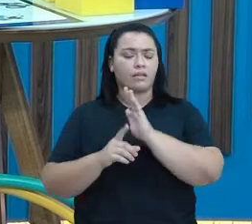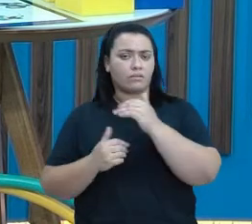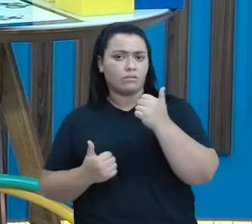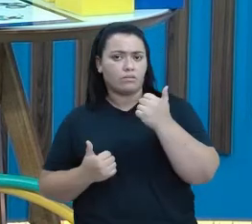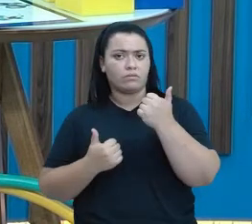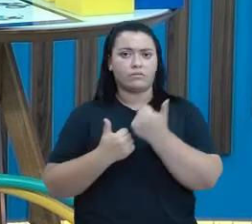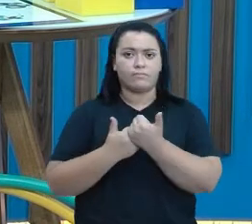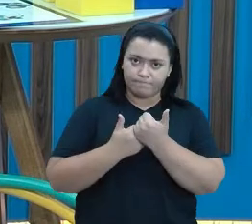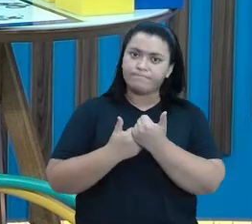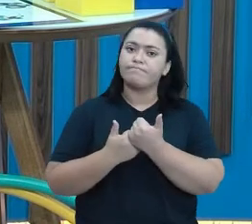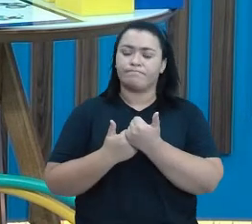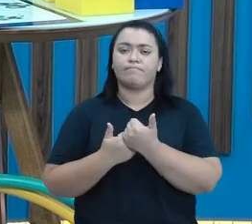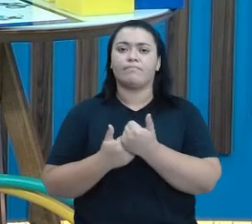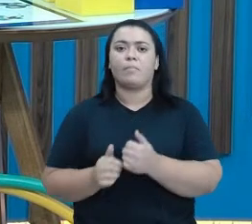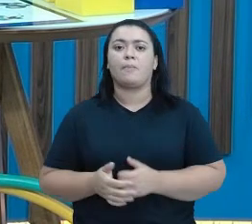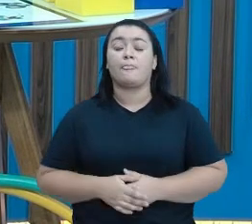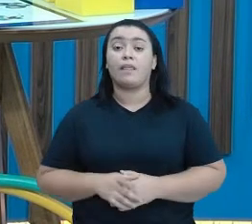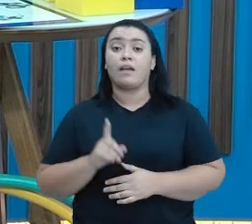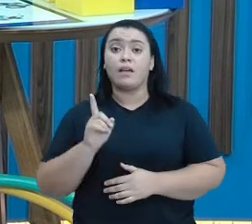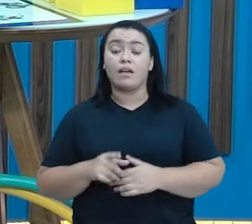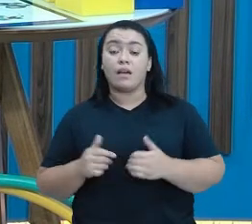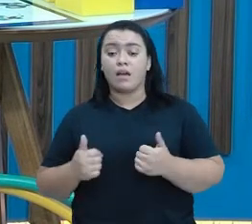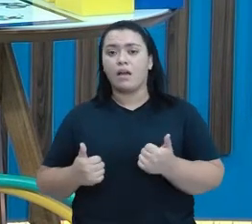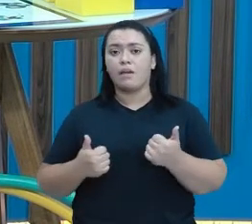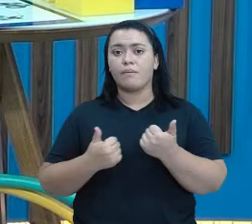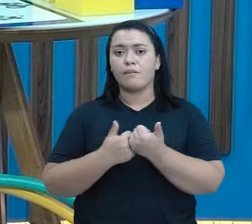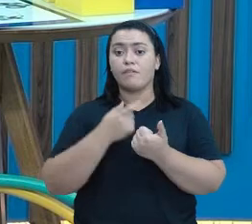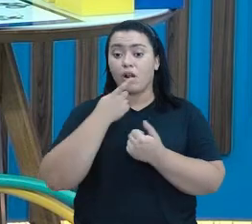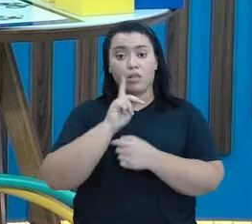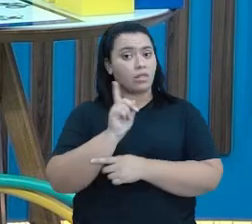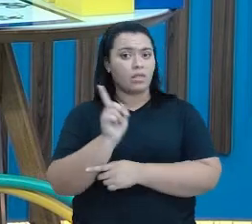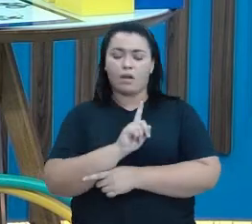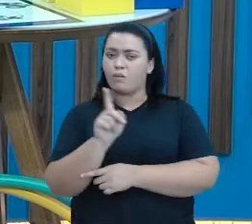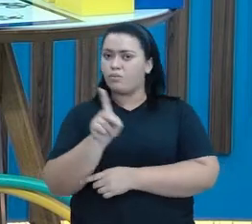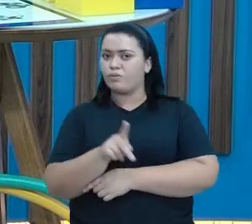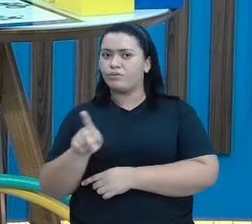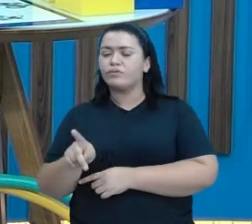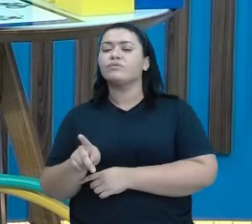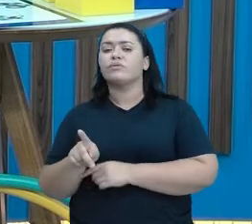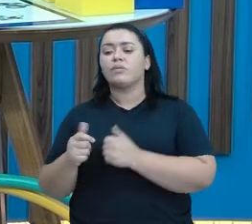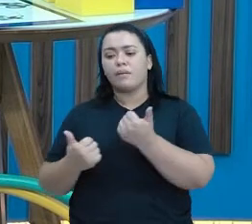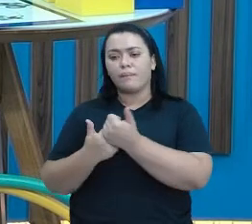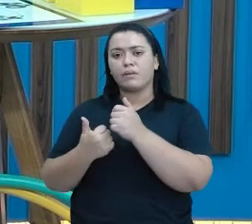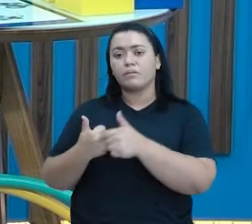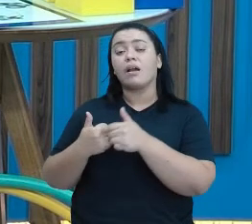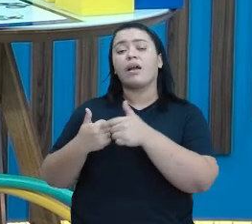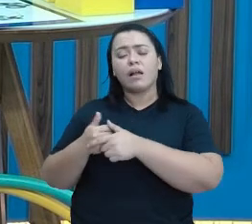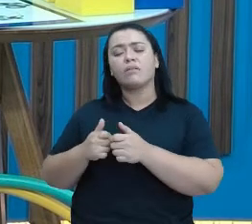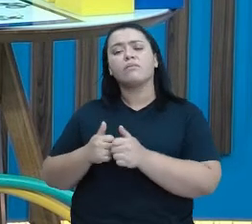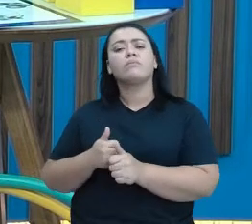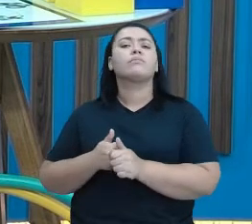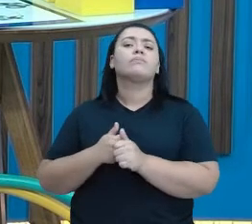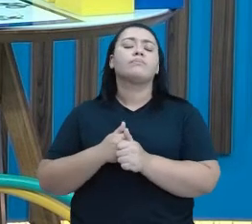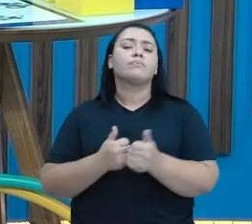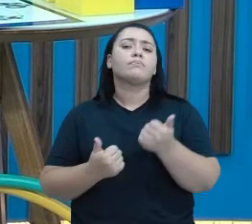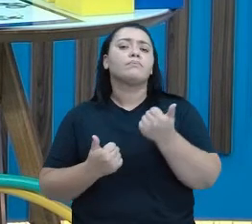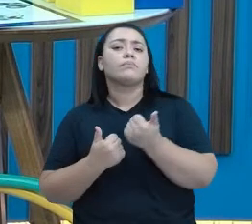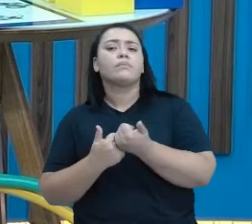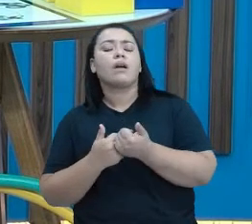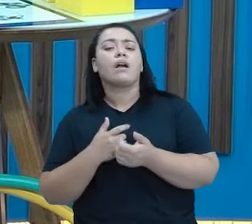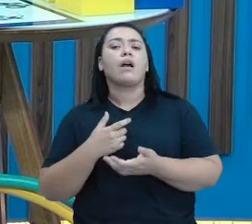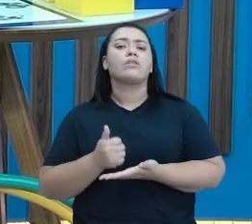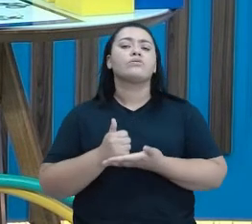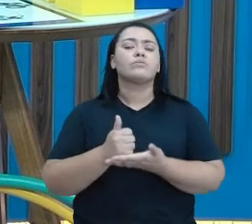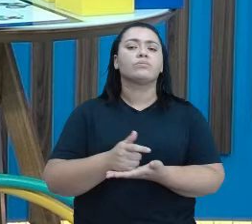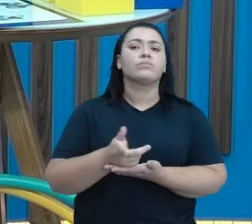esse acompanhante. Esse acompanhante, que não é um professor, ele vai acompanhar esse estudante em alguns momentos. Ele